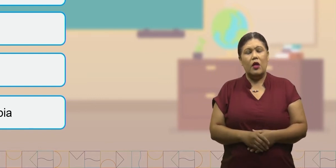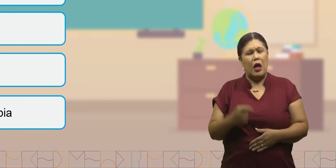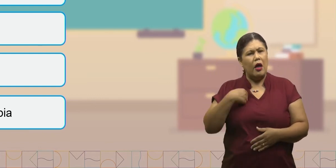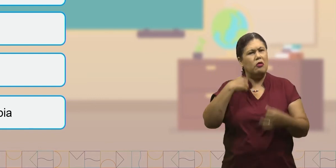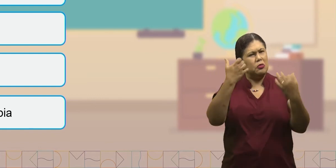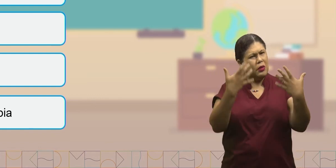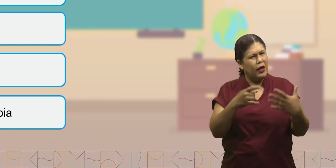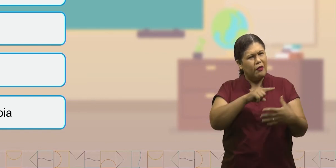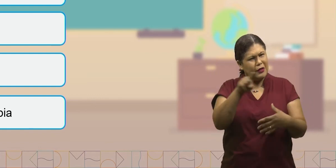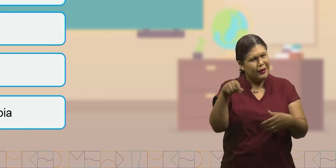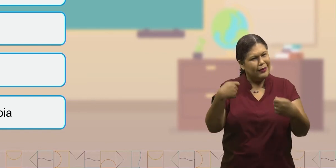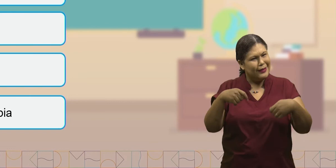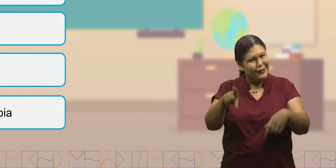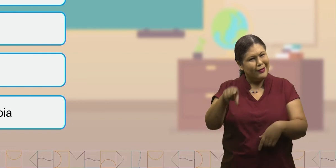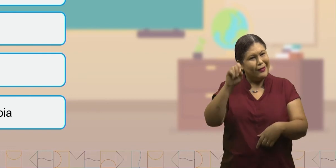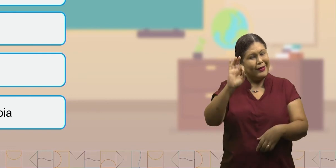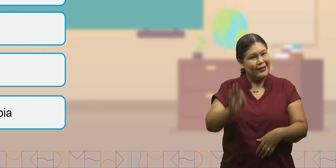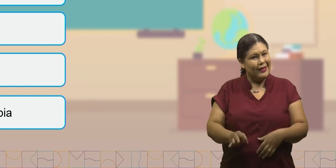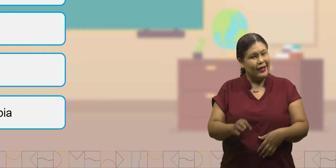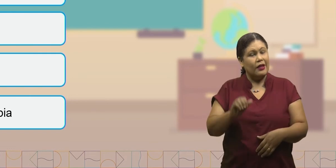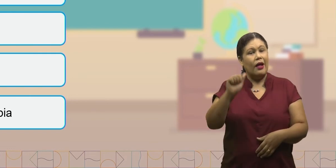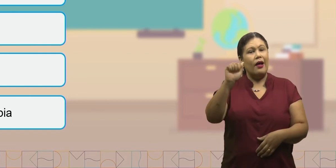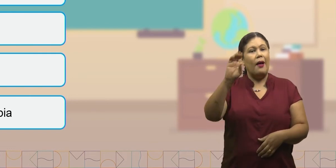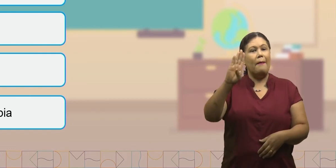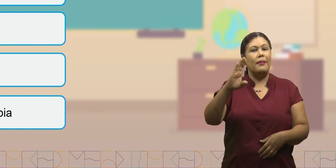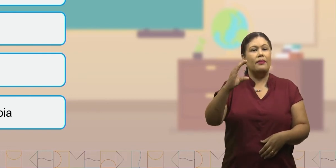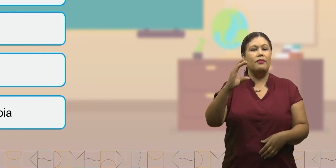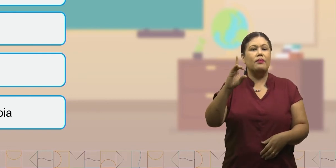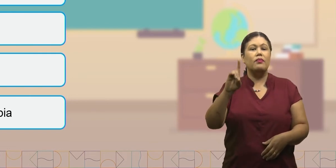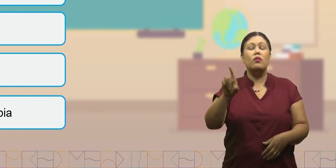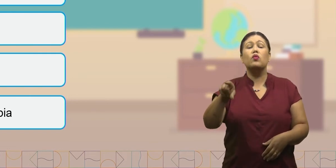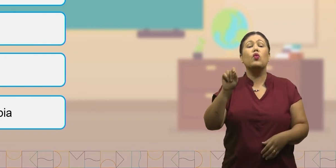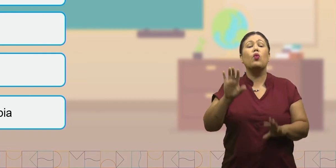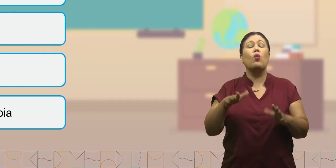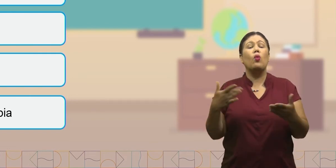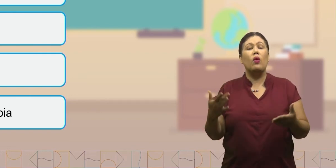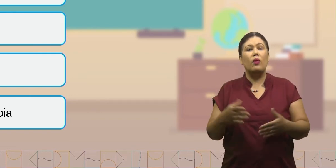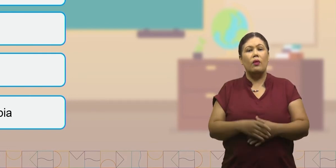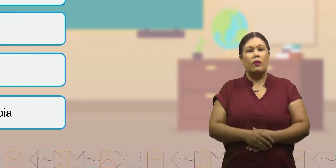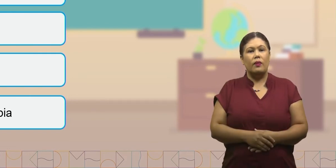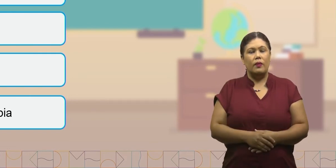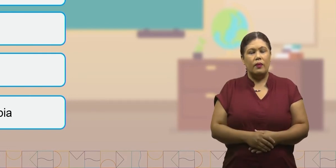hein? 4 alternativas. A, B, C e D. A.